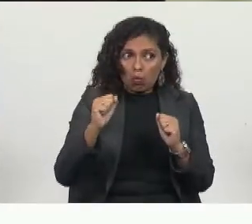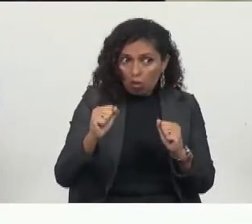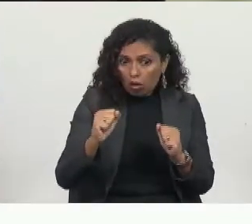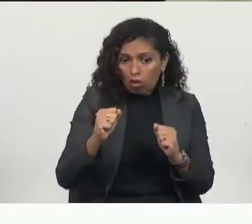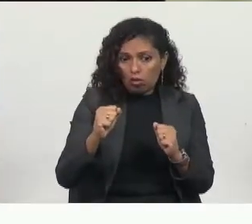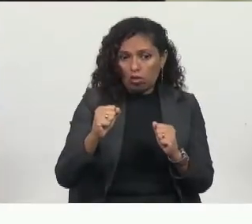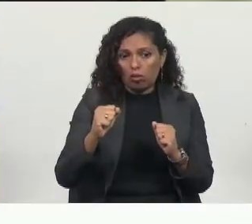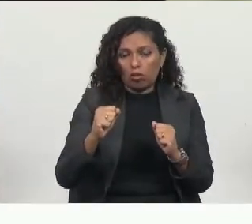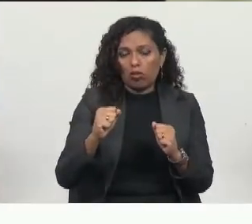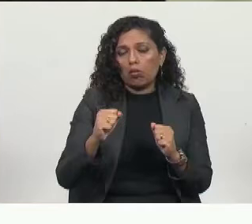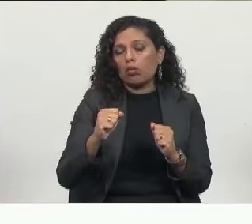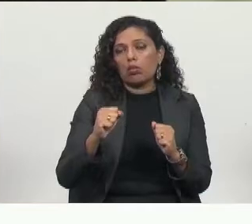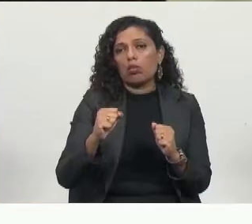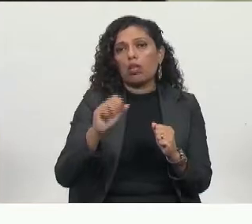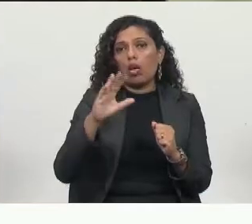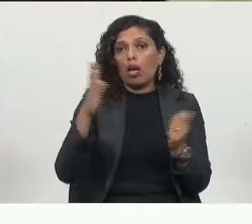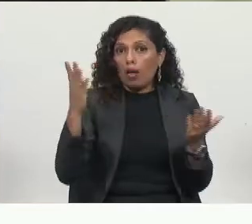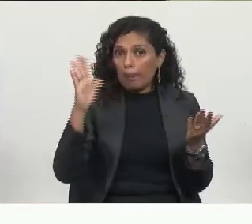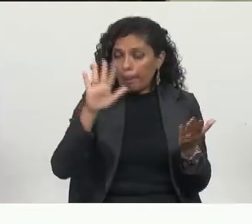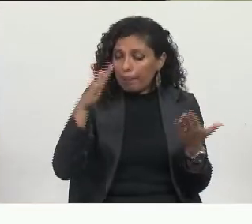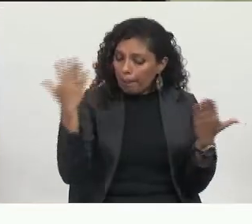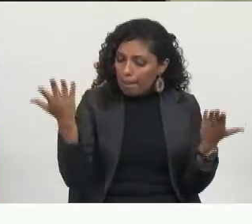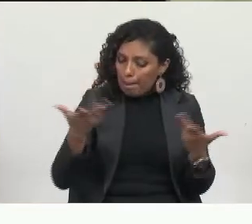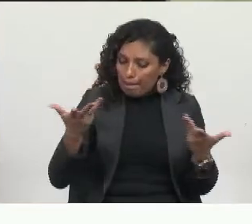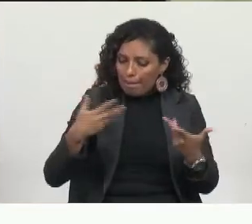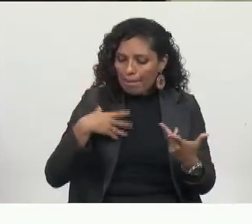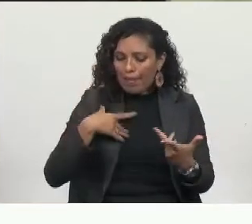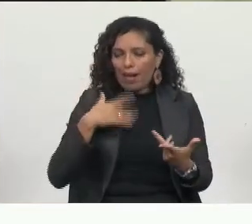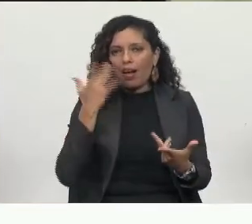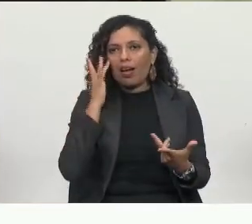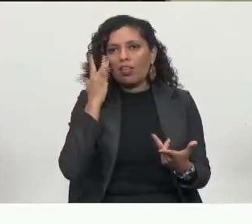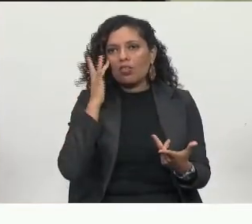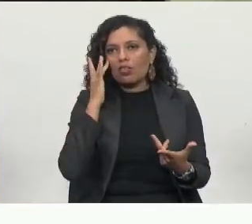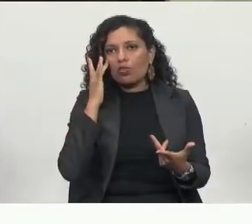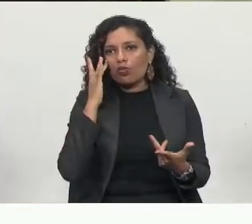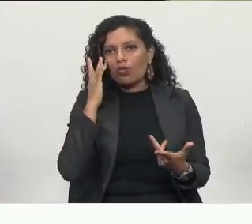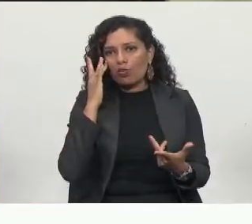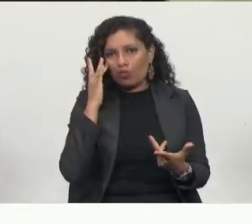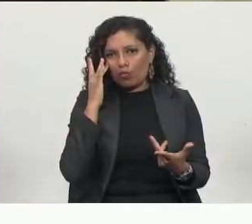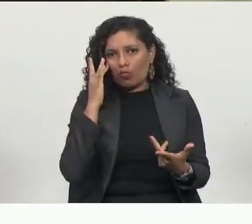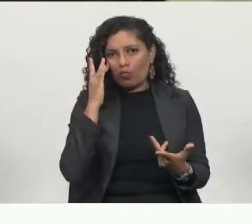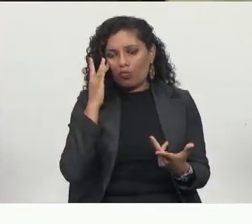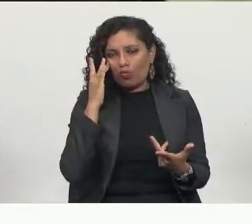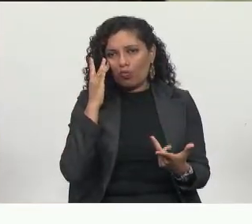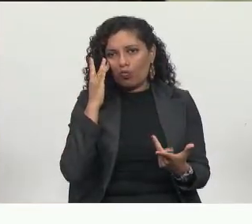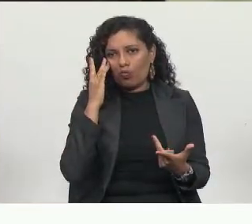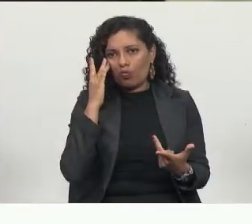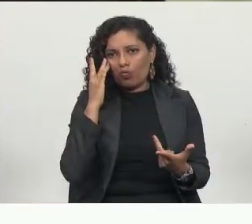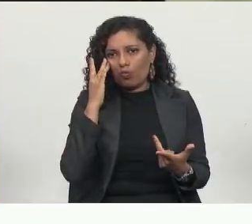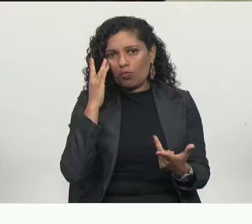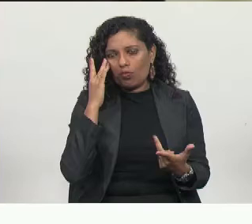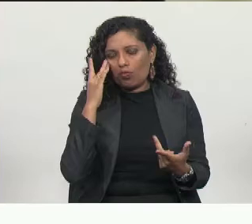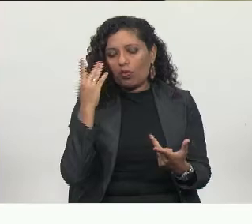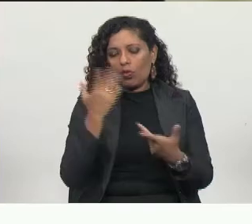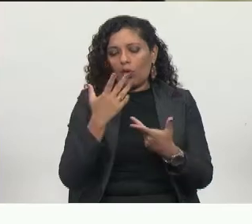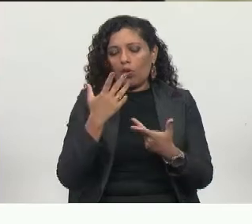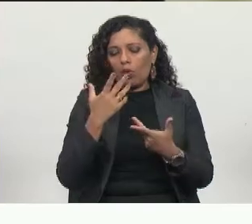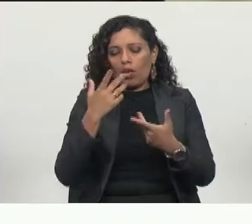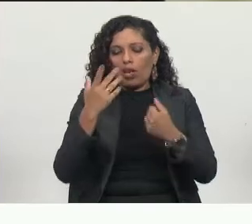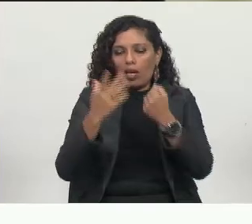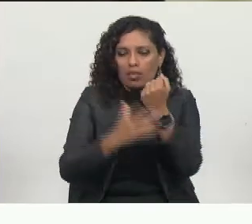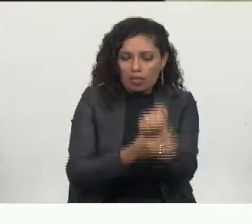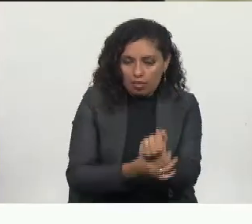contrário, eu particularmente acho que o mesmo argumento que eu usei aqui em relação à segurança dos